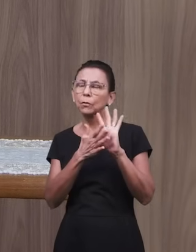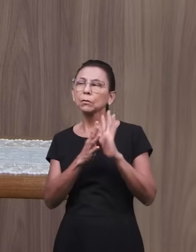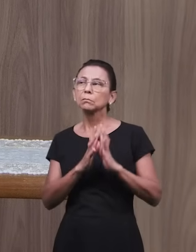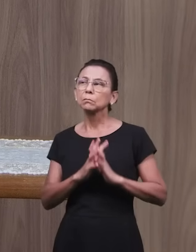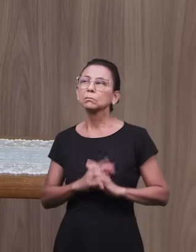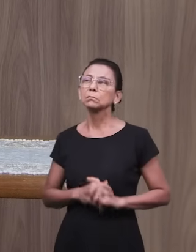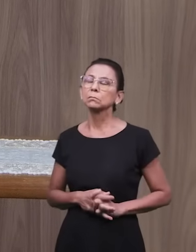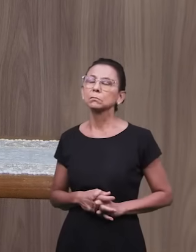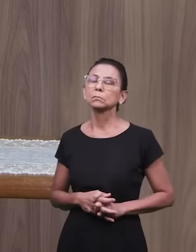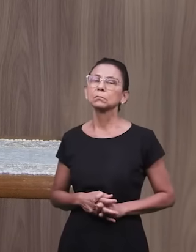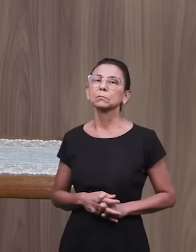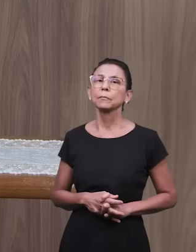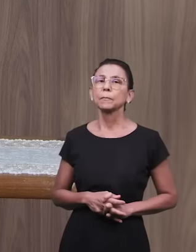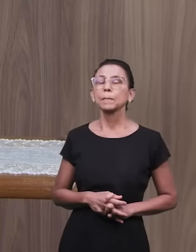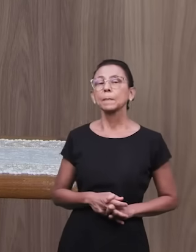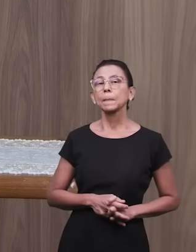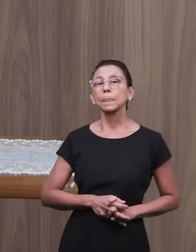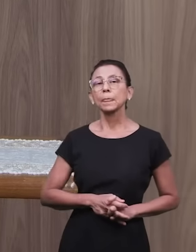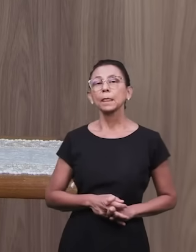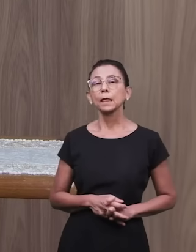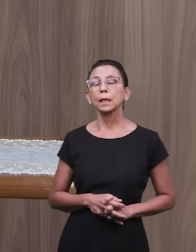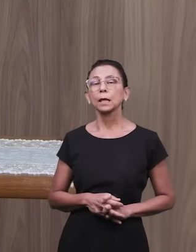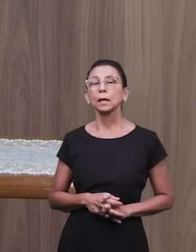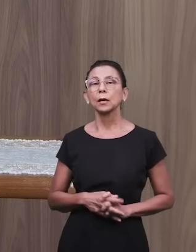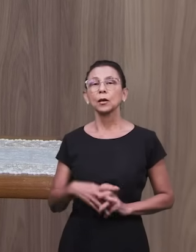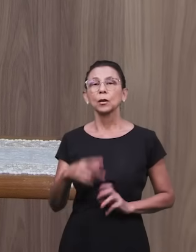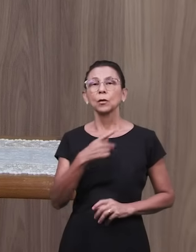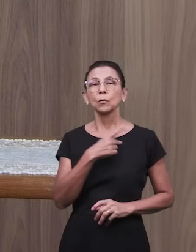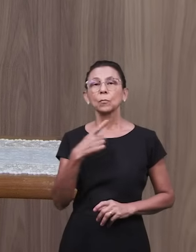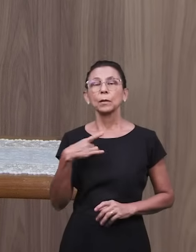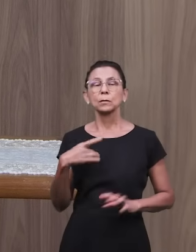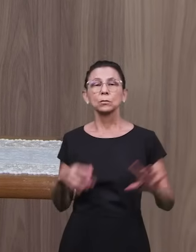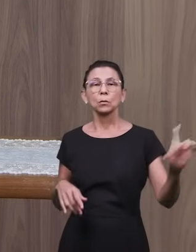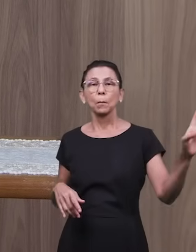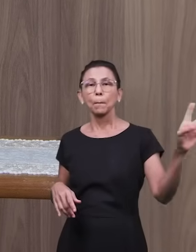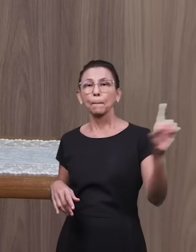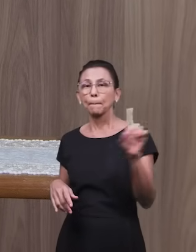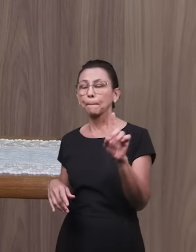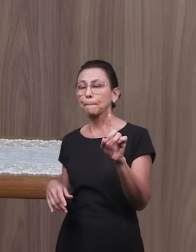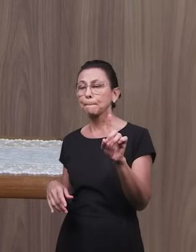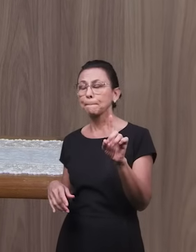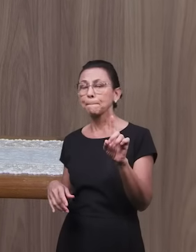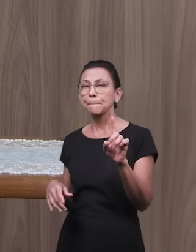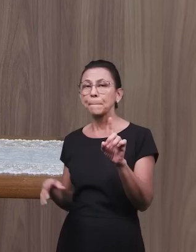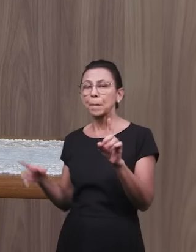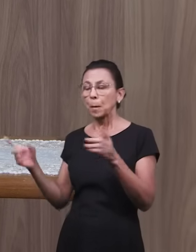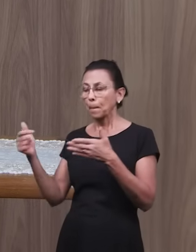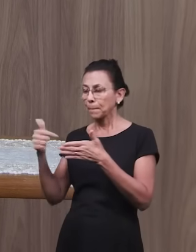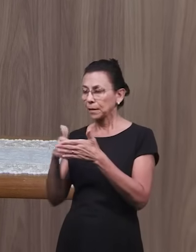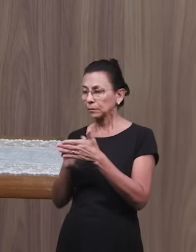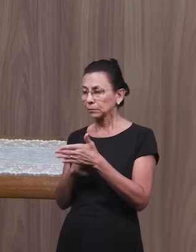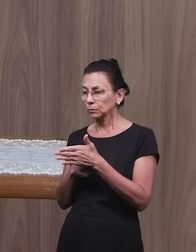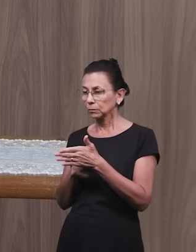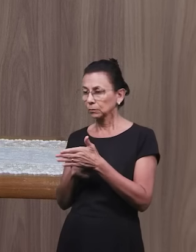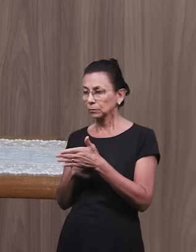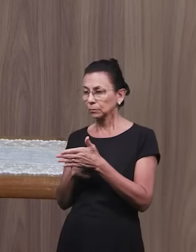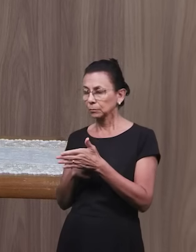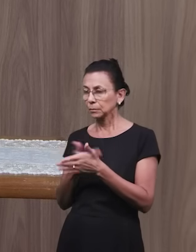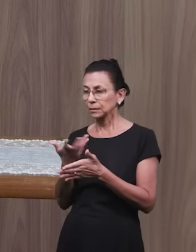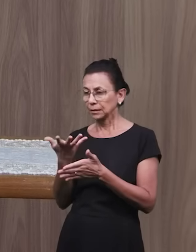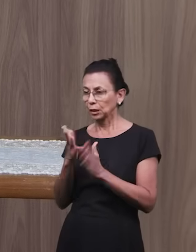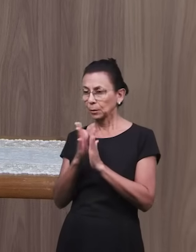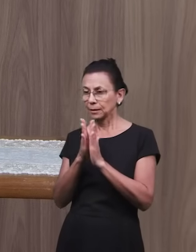O pastor foi a mim, perguntou se eu queria oração, eu disse que sim. Ele orou por